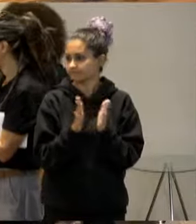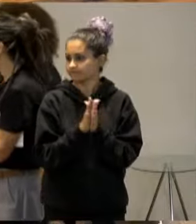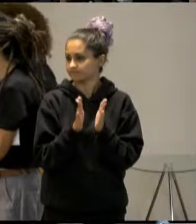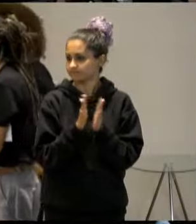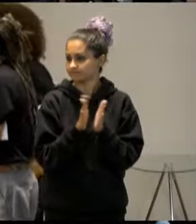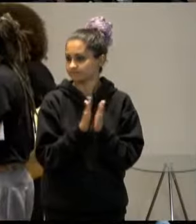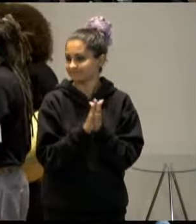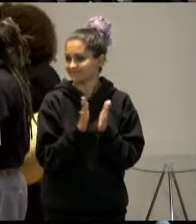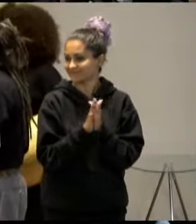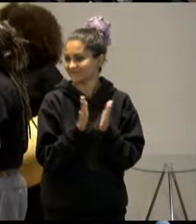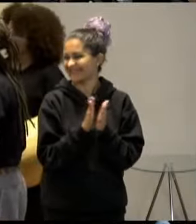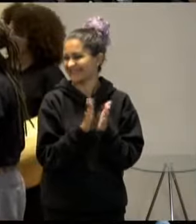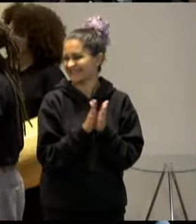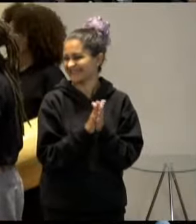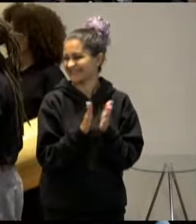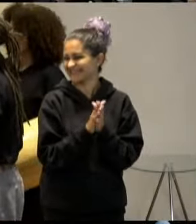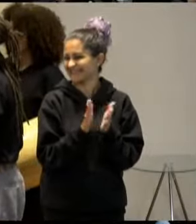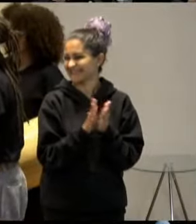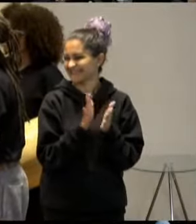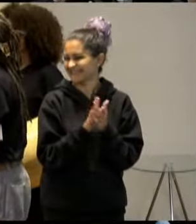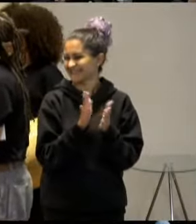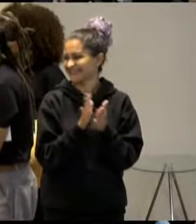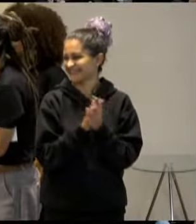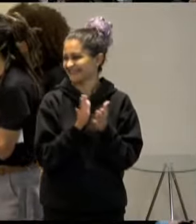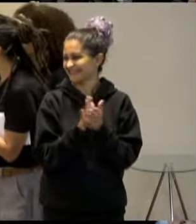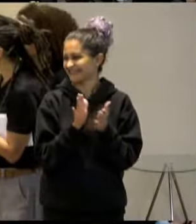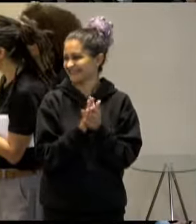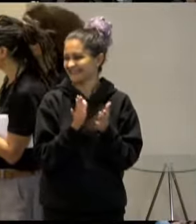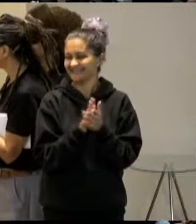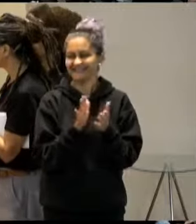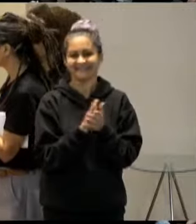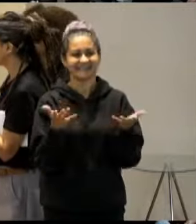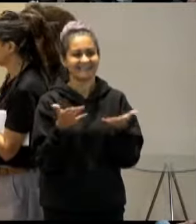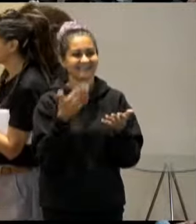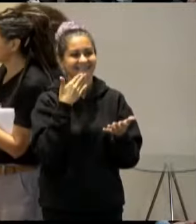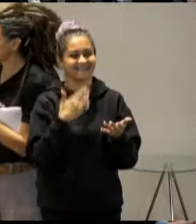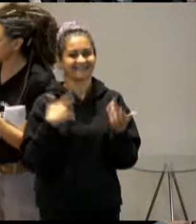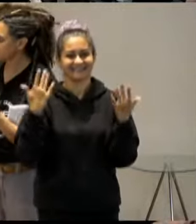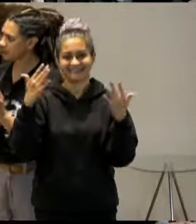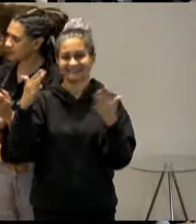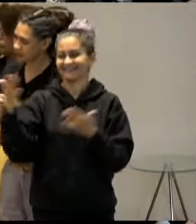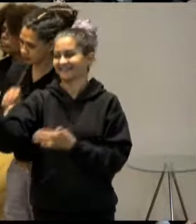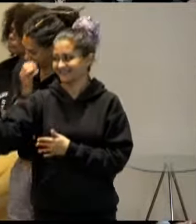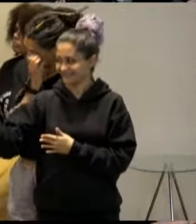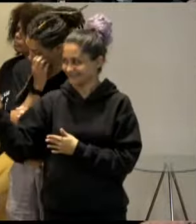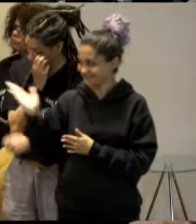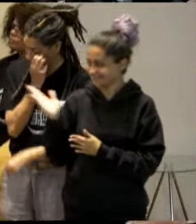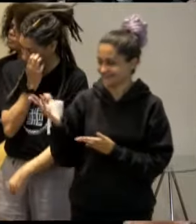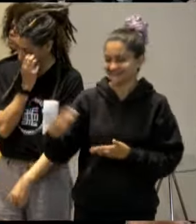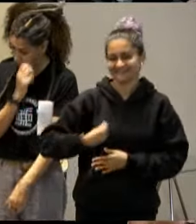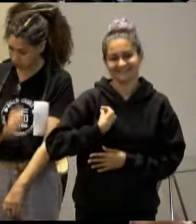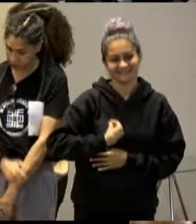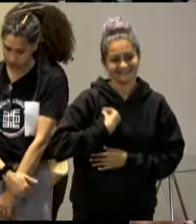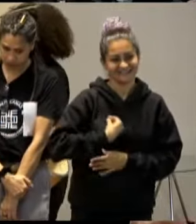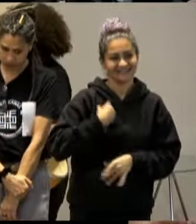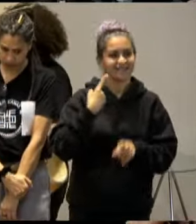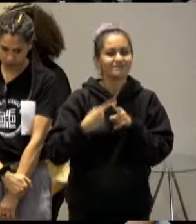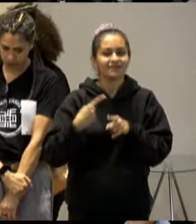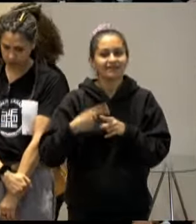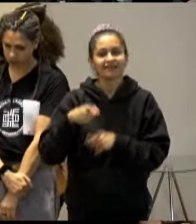Só quero dizer, eu quero pedir uma salva de palma para esse grupo que aqui está, porque foi